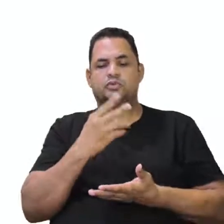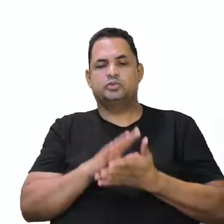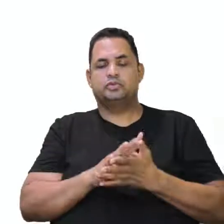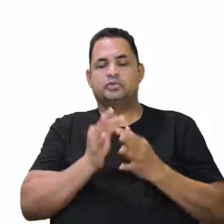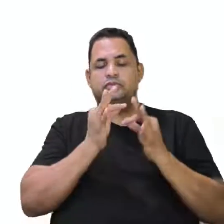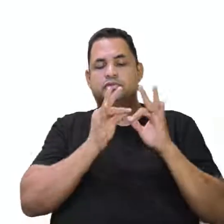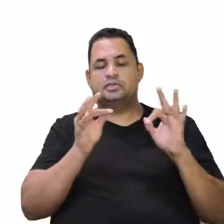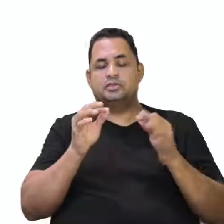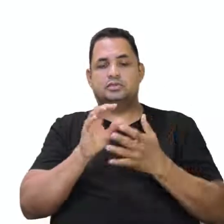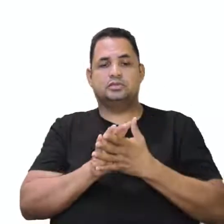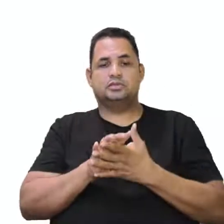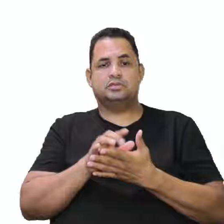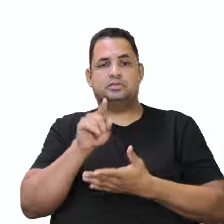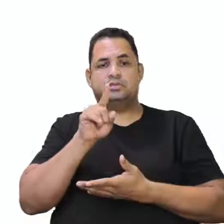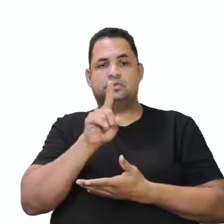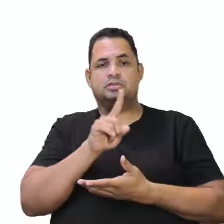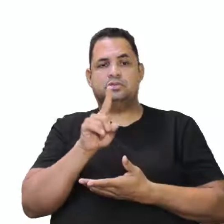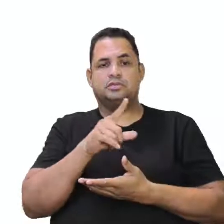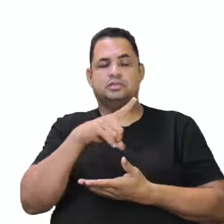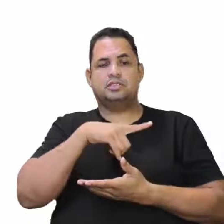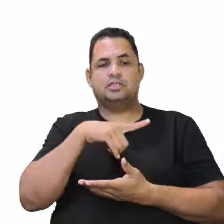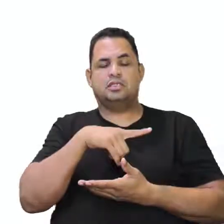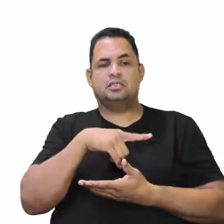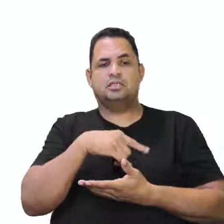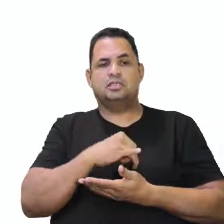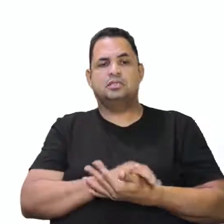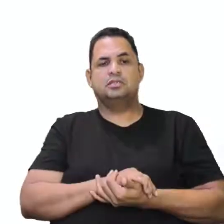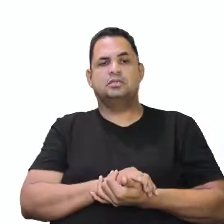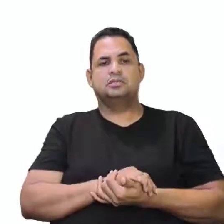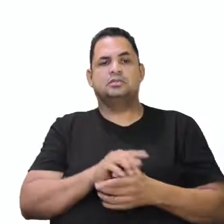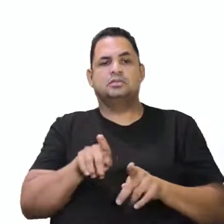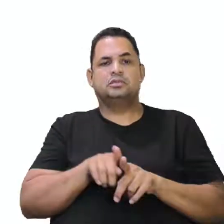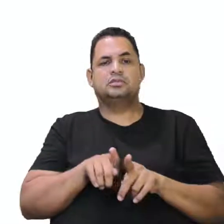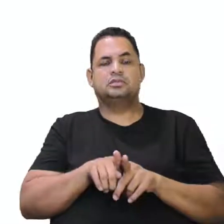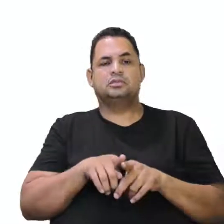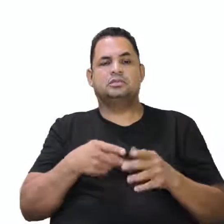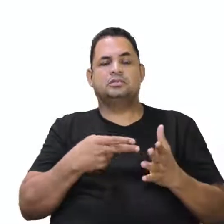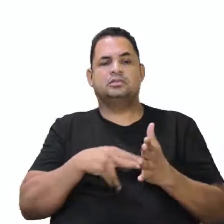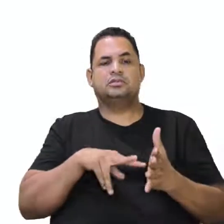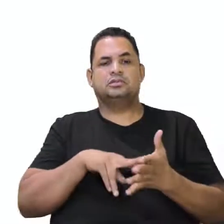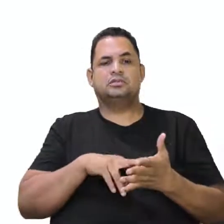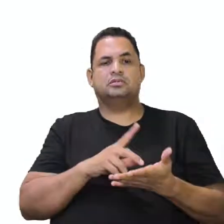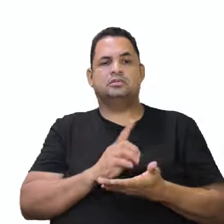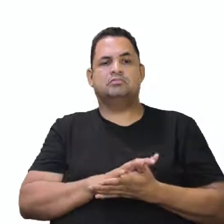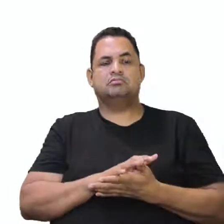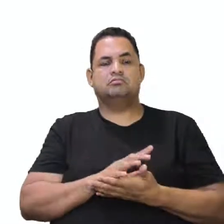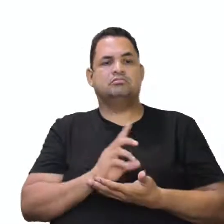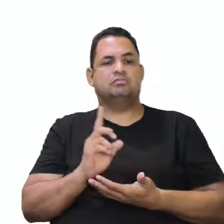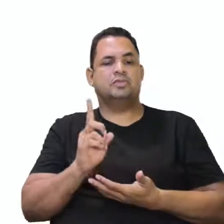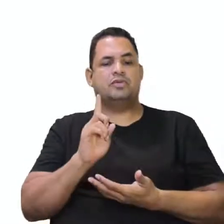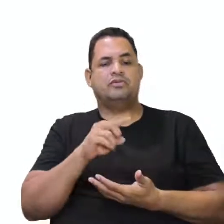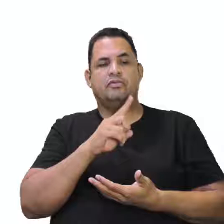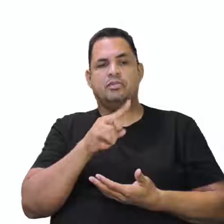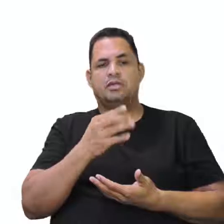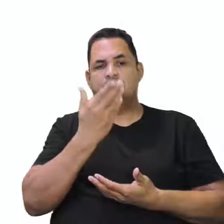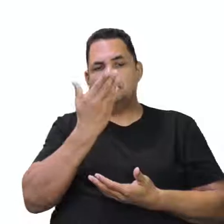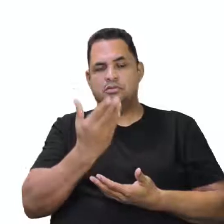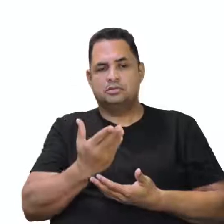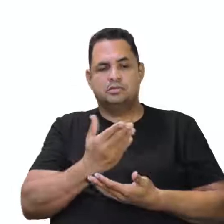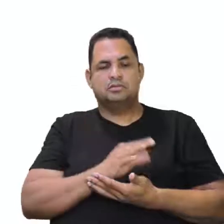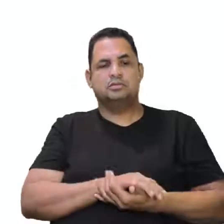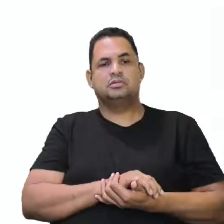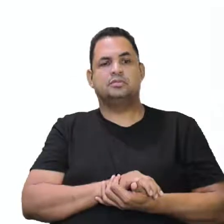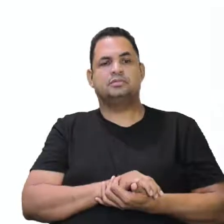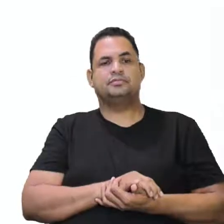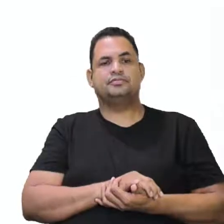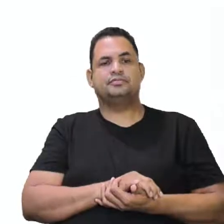nessas frases. Isn't tem um not, tem negação. Nothing também significa negação. Então, não vou marcar o nothing aqui.